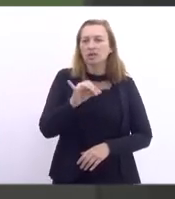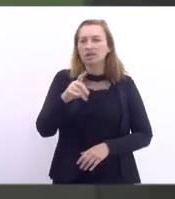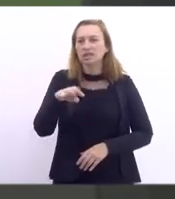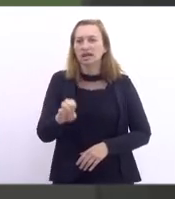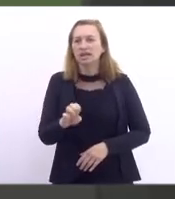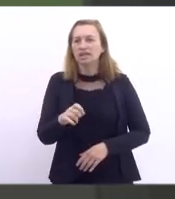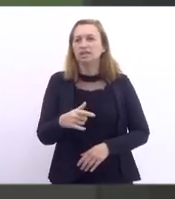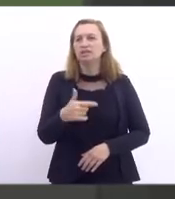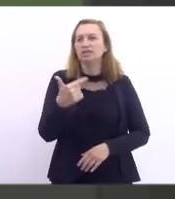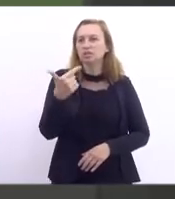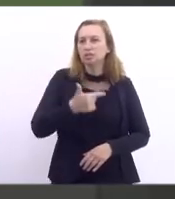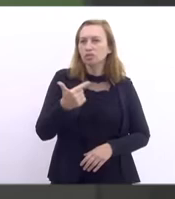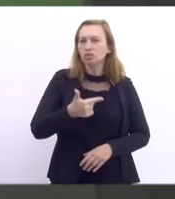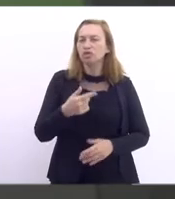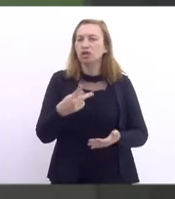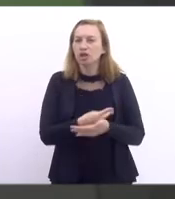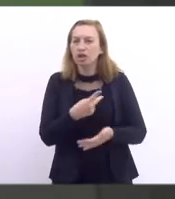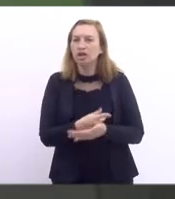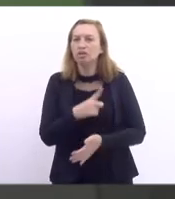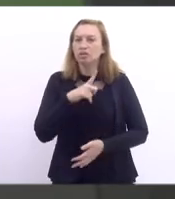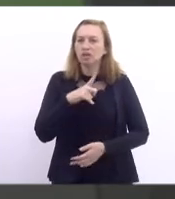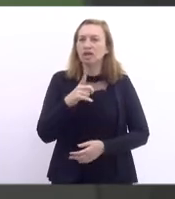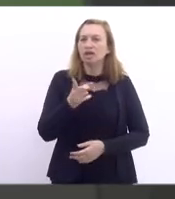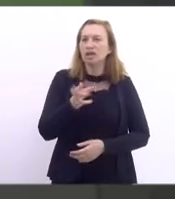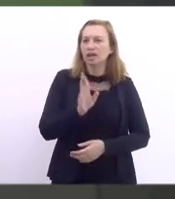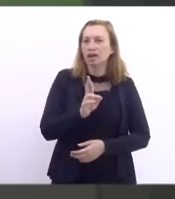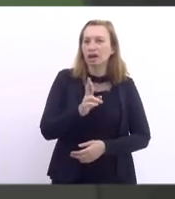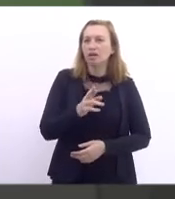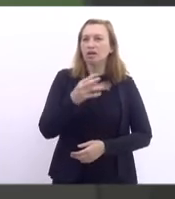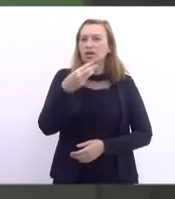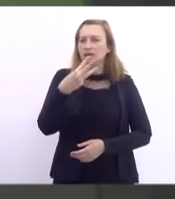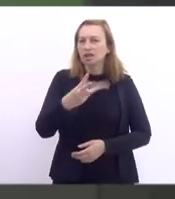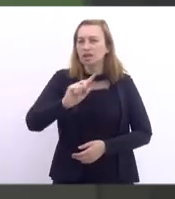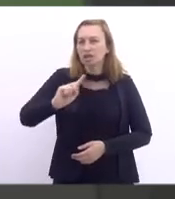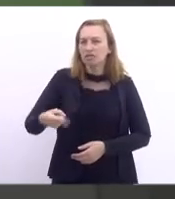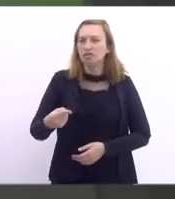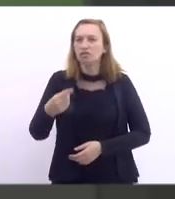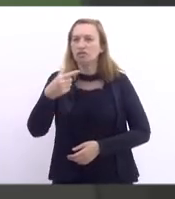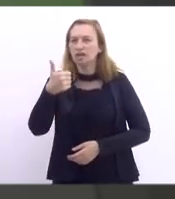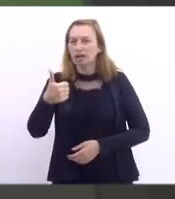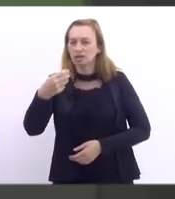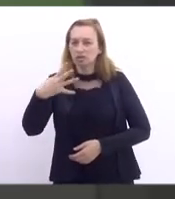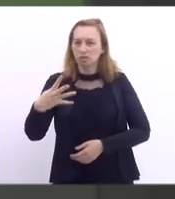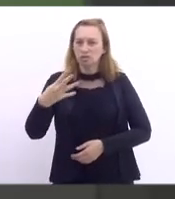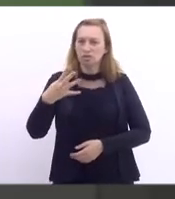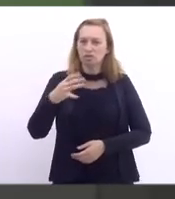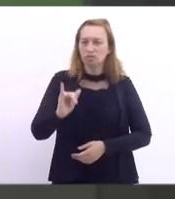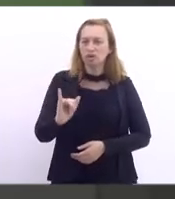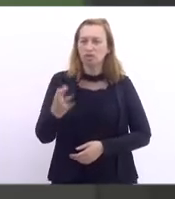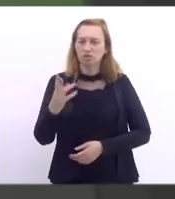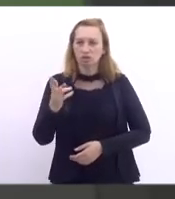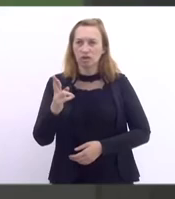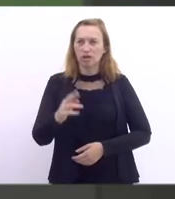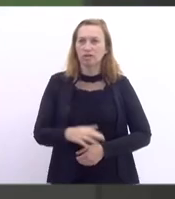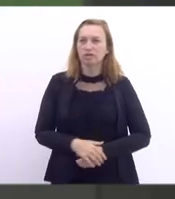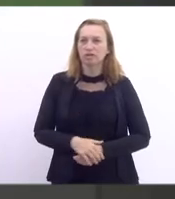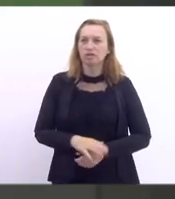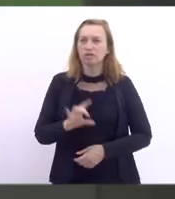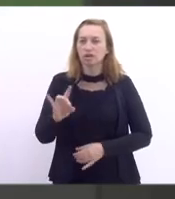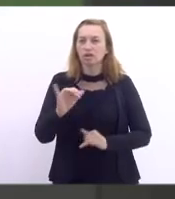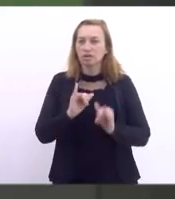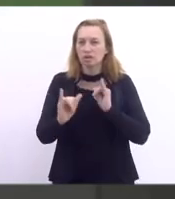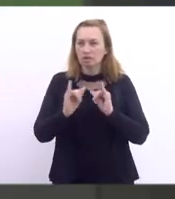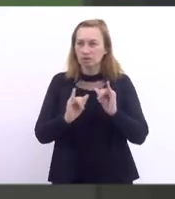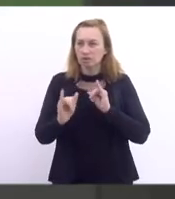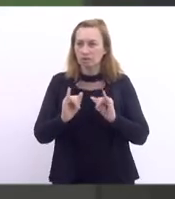real não isola é 3,14 milhões de reais só para informar que esse